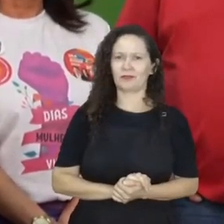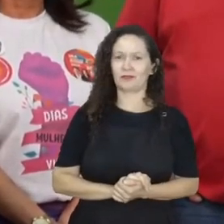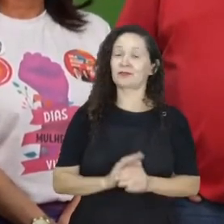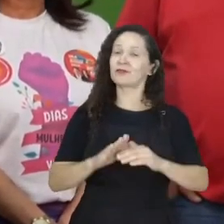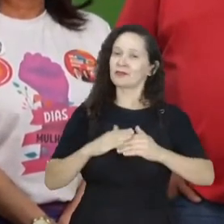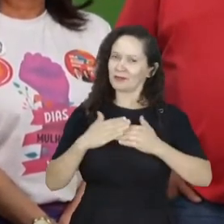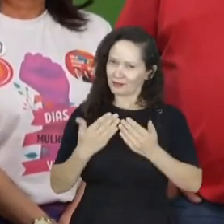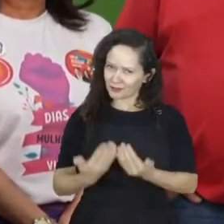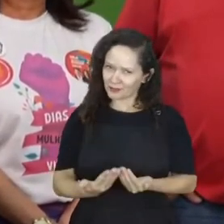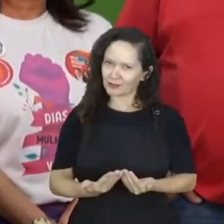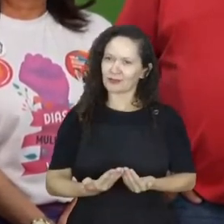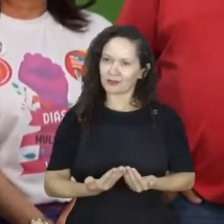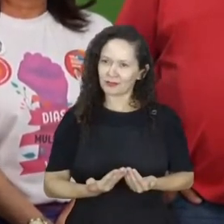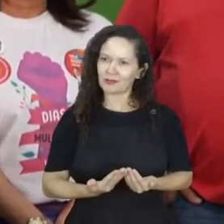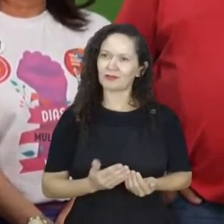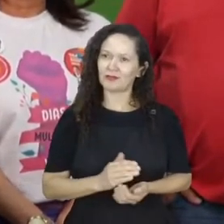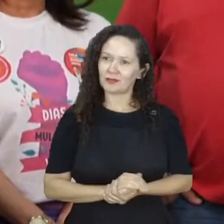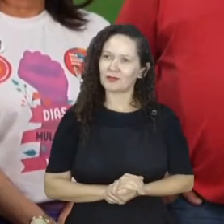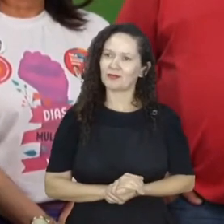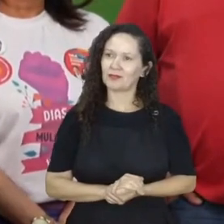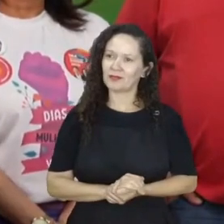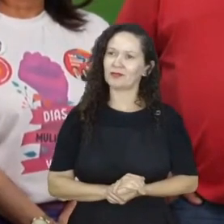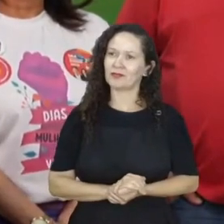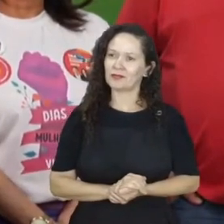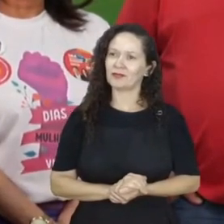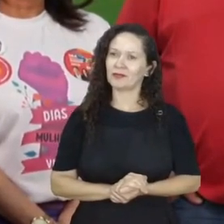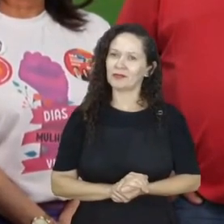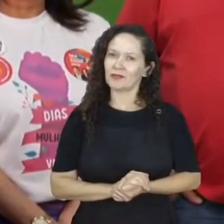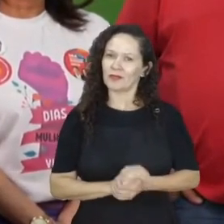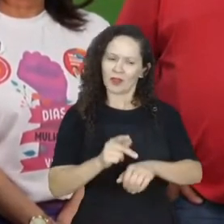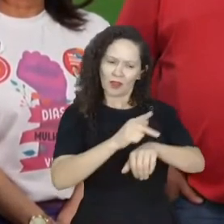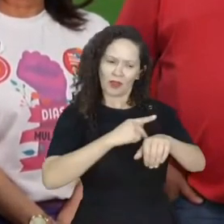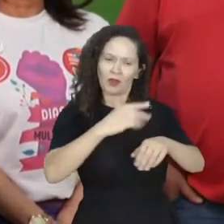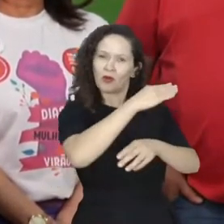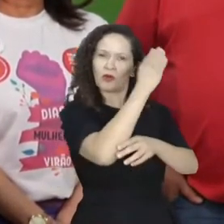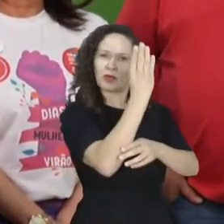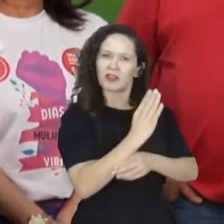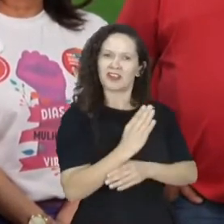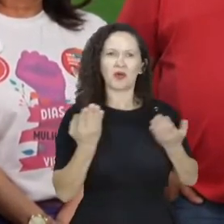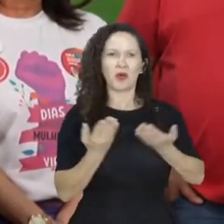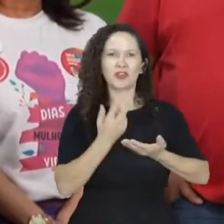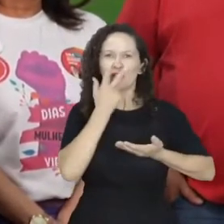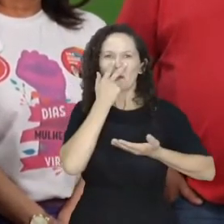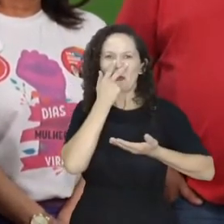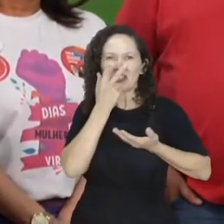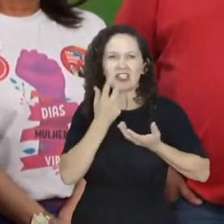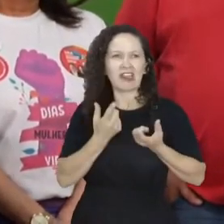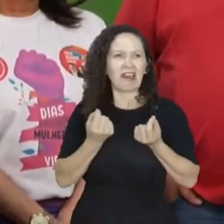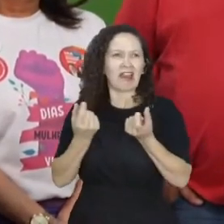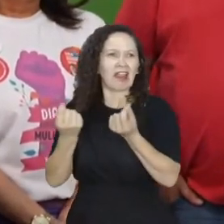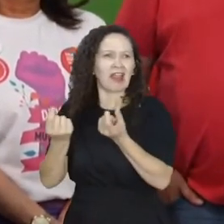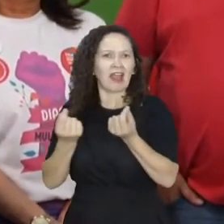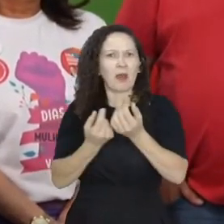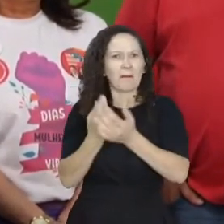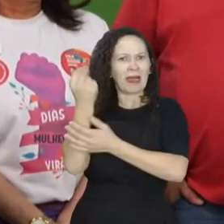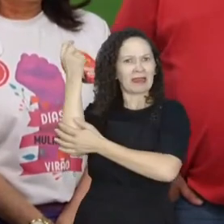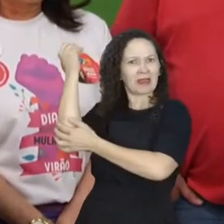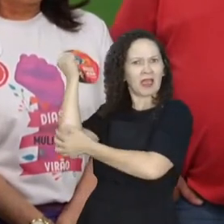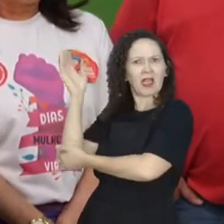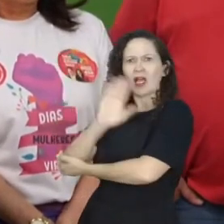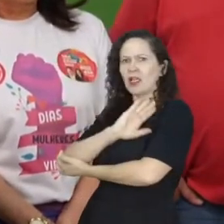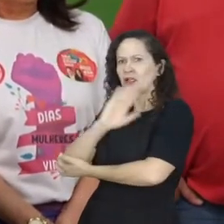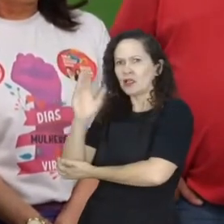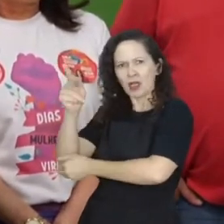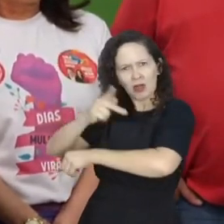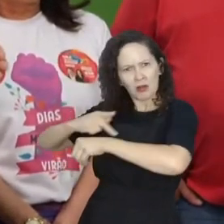Então, estou andando para trás desse país, não é caranguejo. Esse país é um país grande, é um país